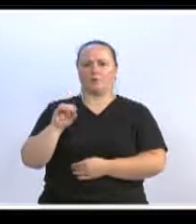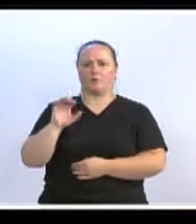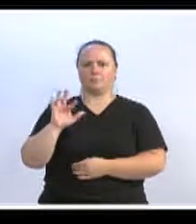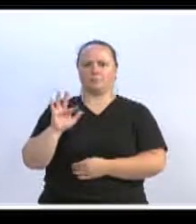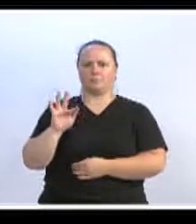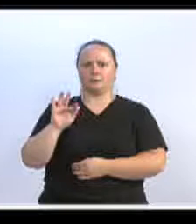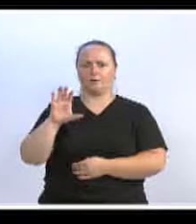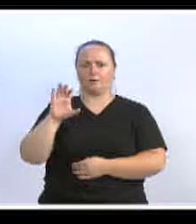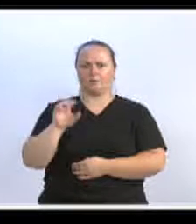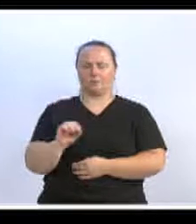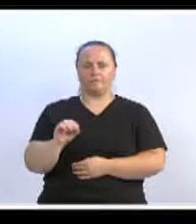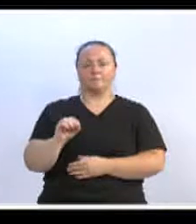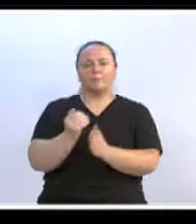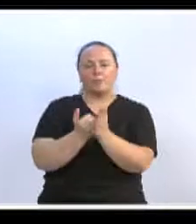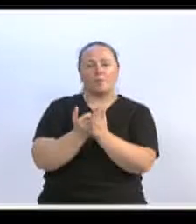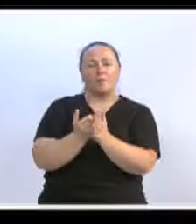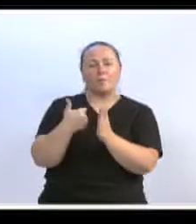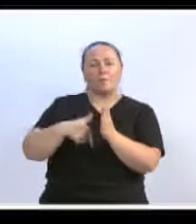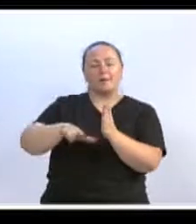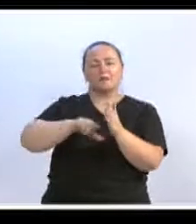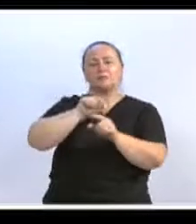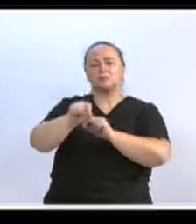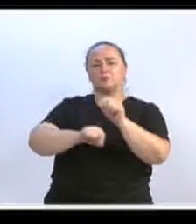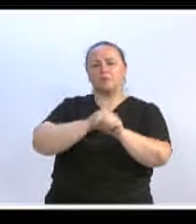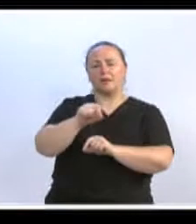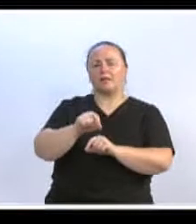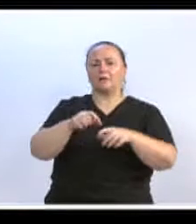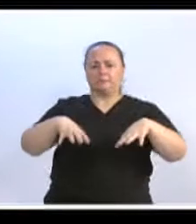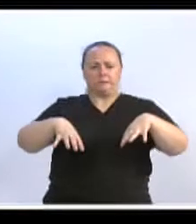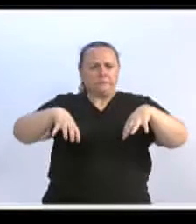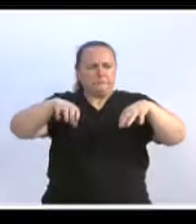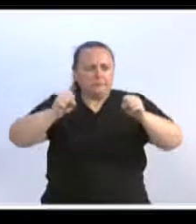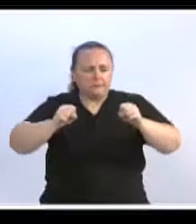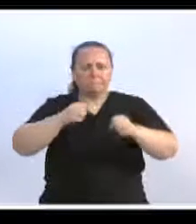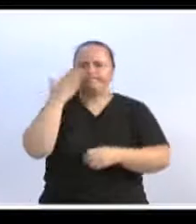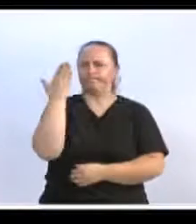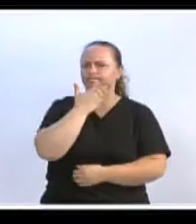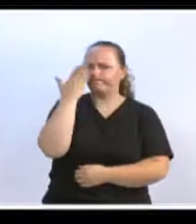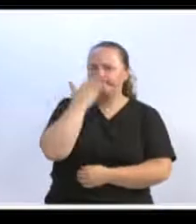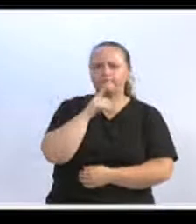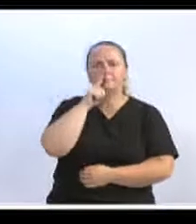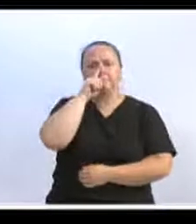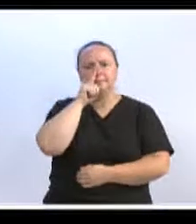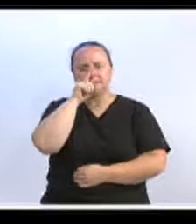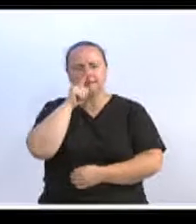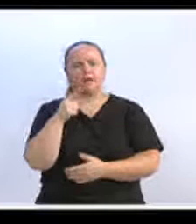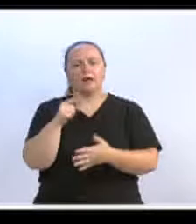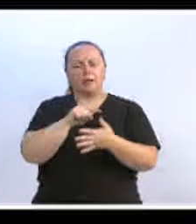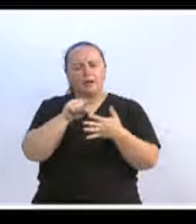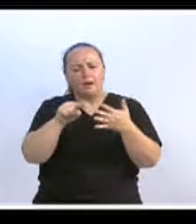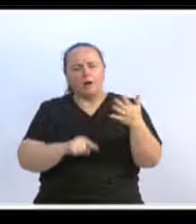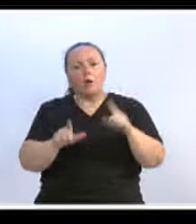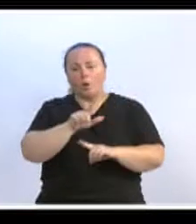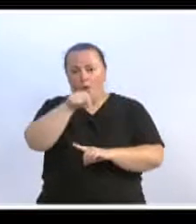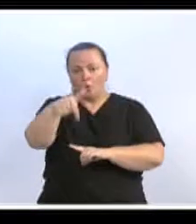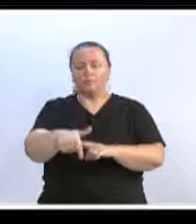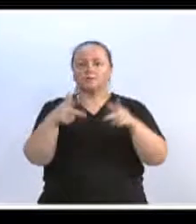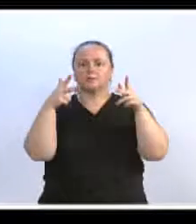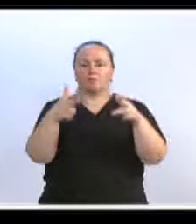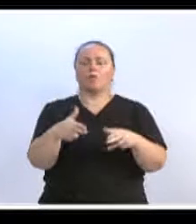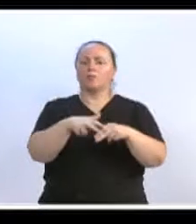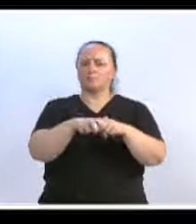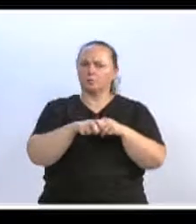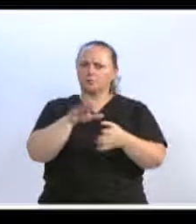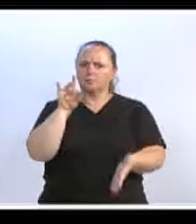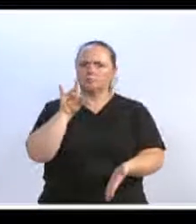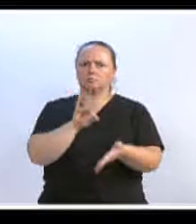desta rua que dá acesso a várias outras como a germano kratos neto gervásio 19 busnardo germano grega onde aqui fica o registo de agradecimento o